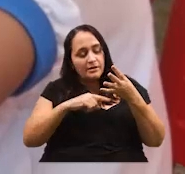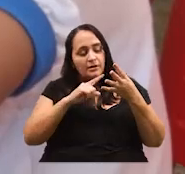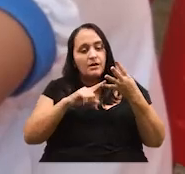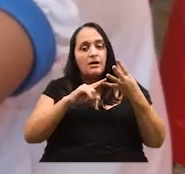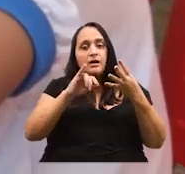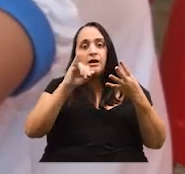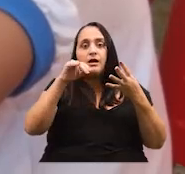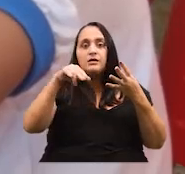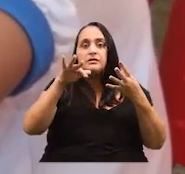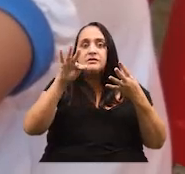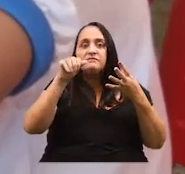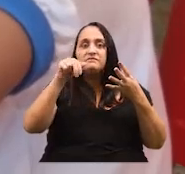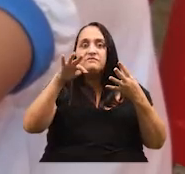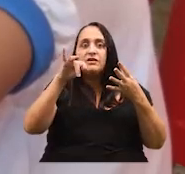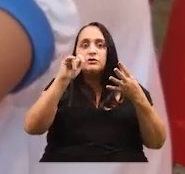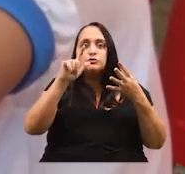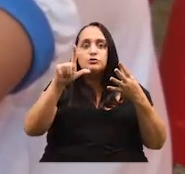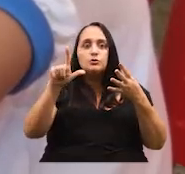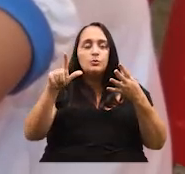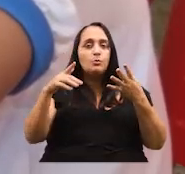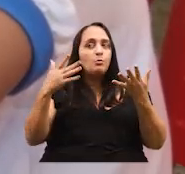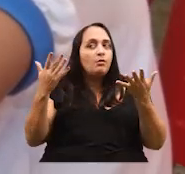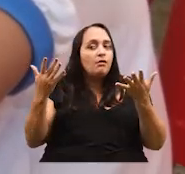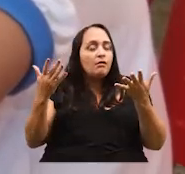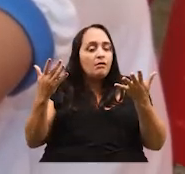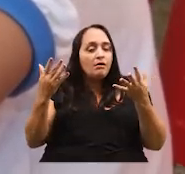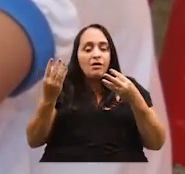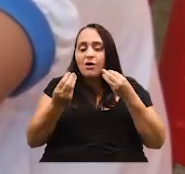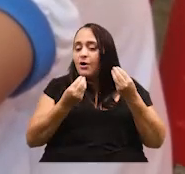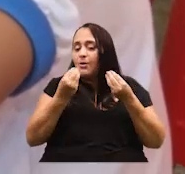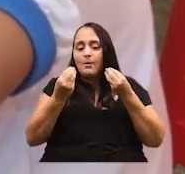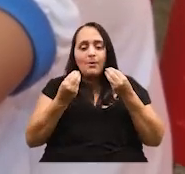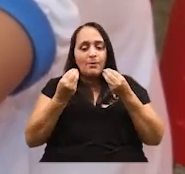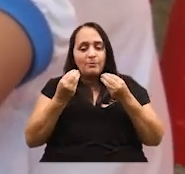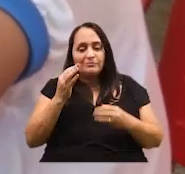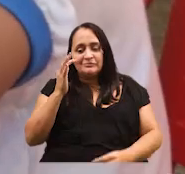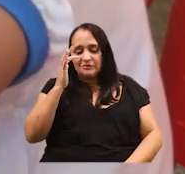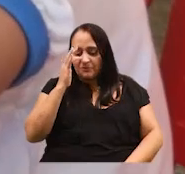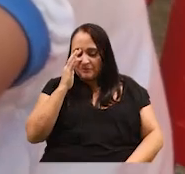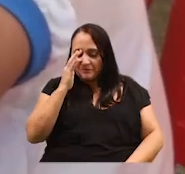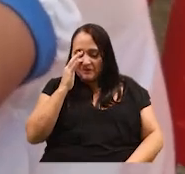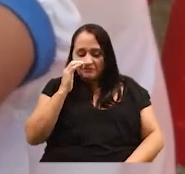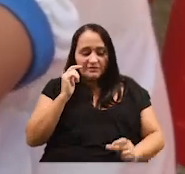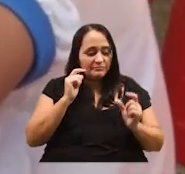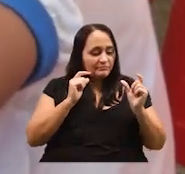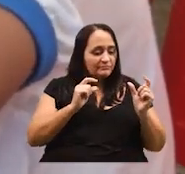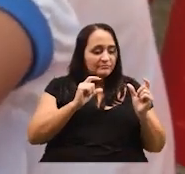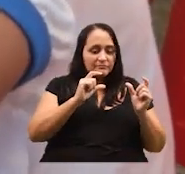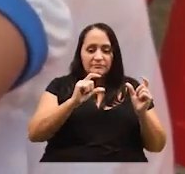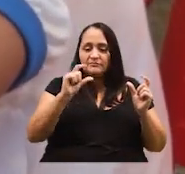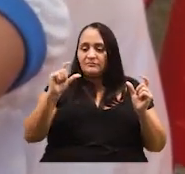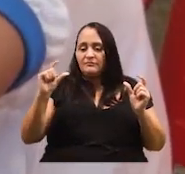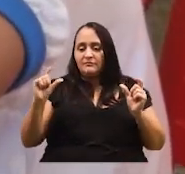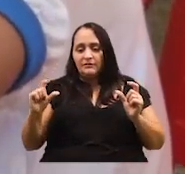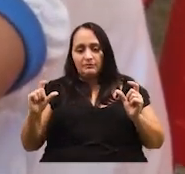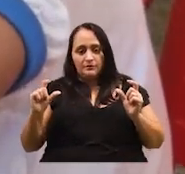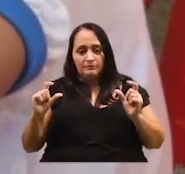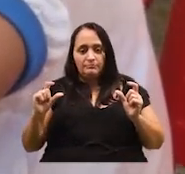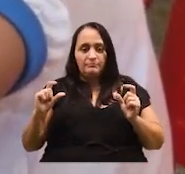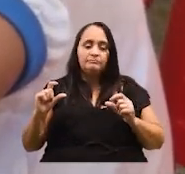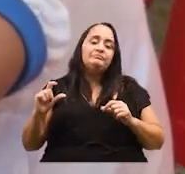aí como é que essas receitas estão organizadas. Observe aí cada uma. Tem a parte